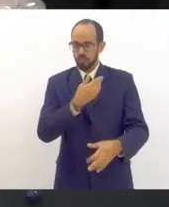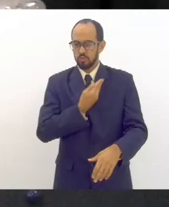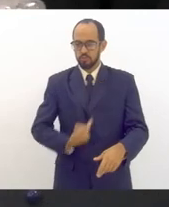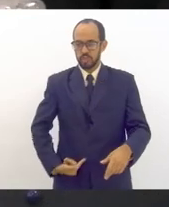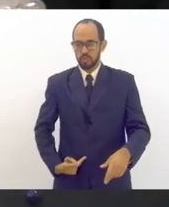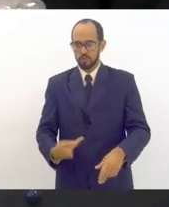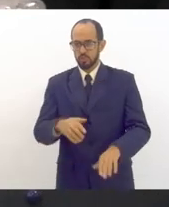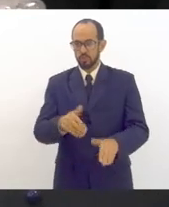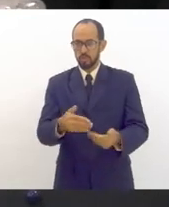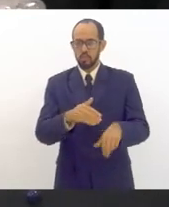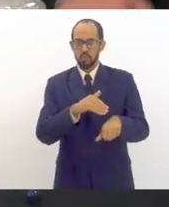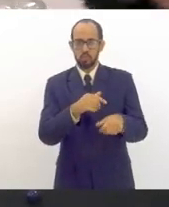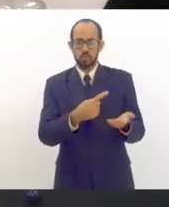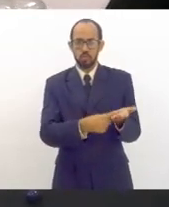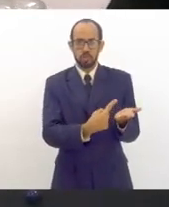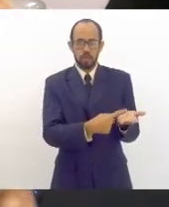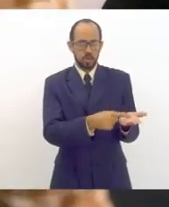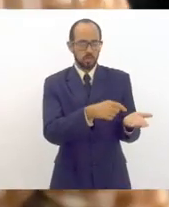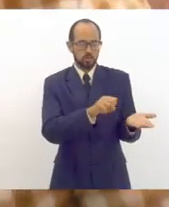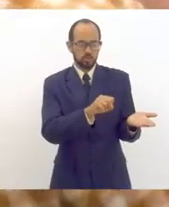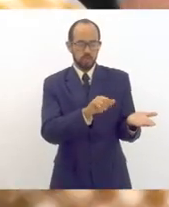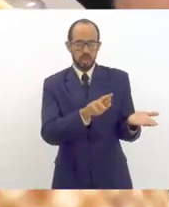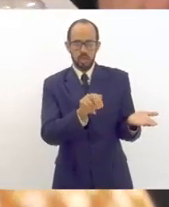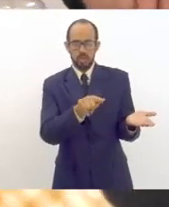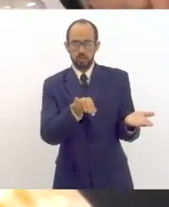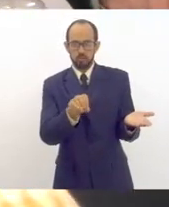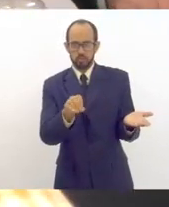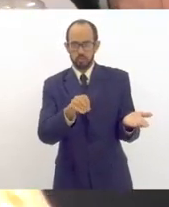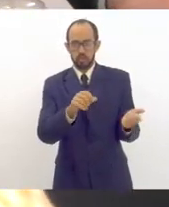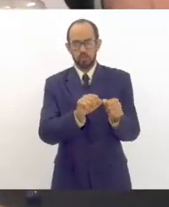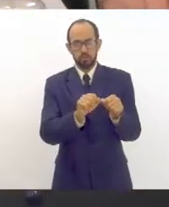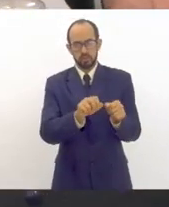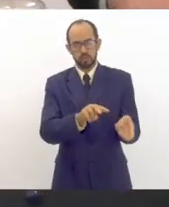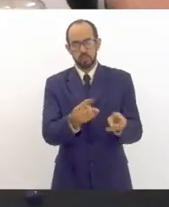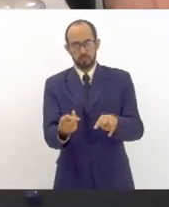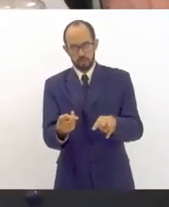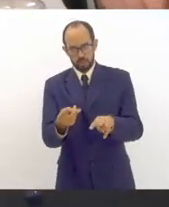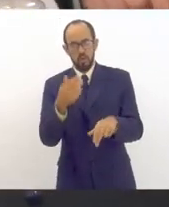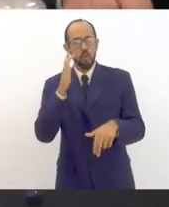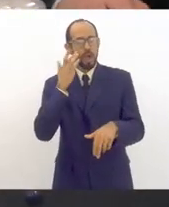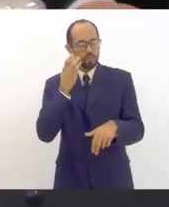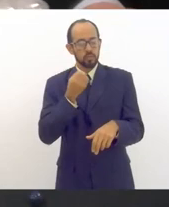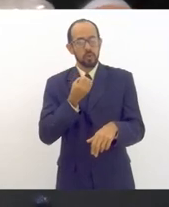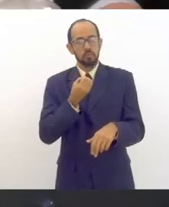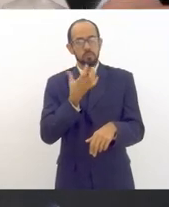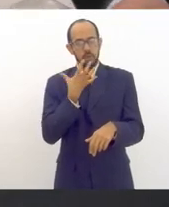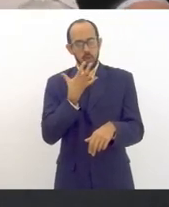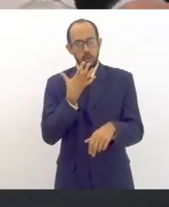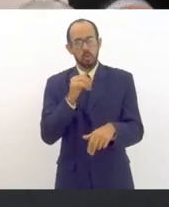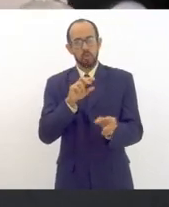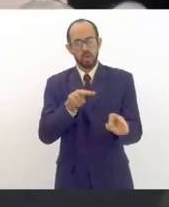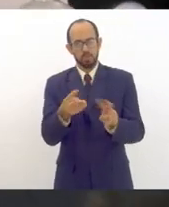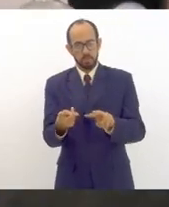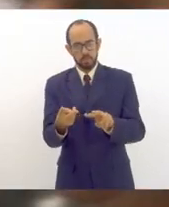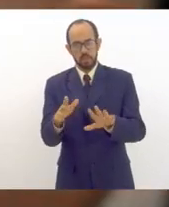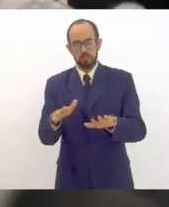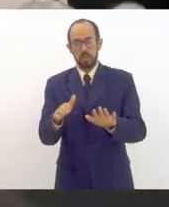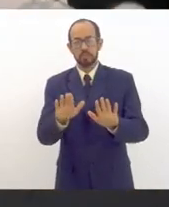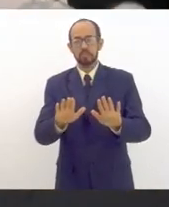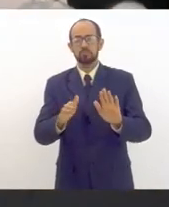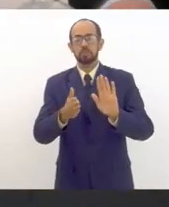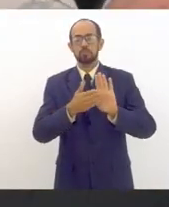Sérgio, fiz um encaminhamento e eu acho que foi bem encaminhado, mas eu vou propor aqui, que